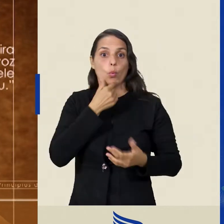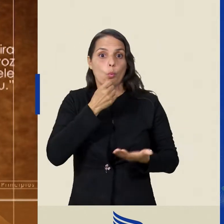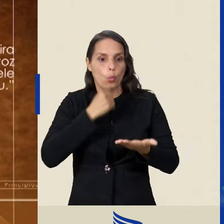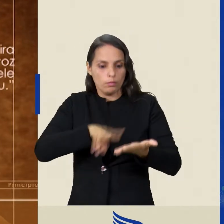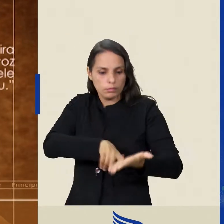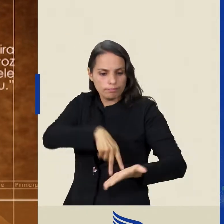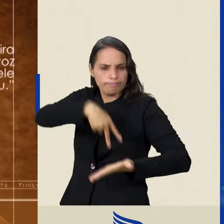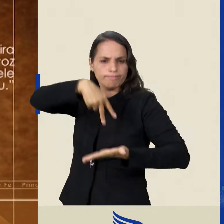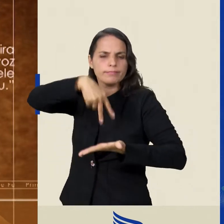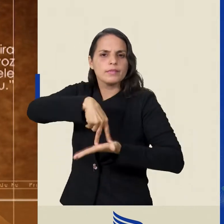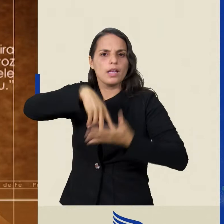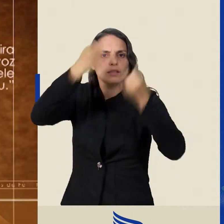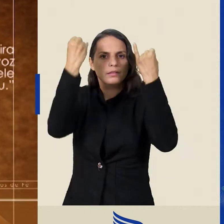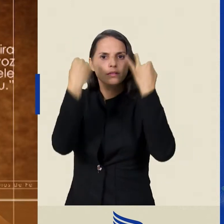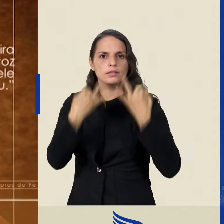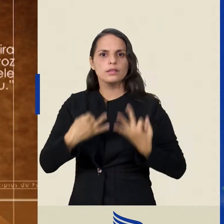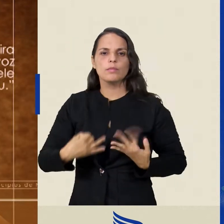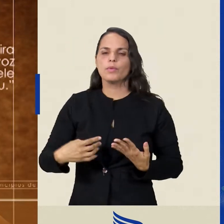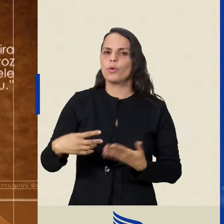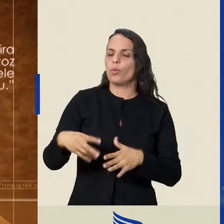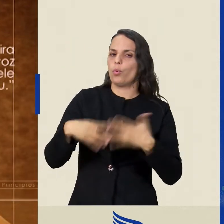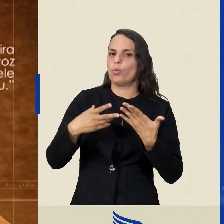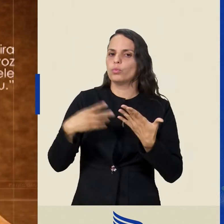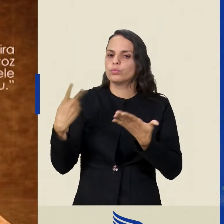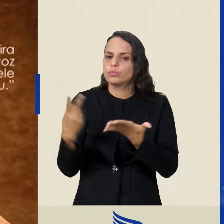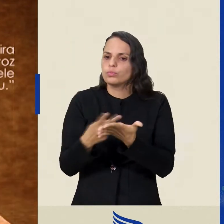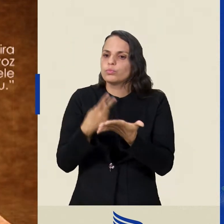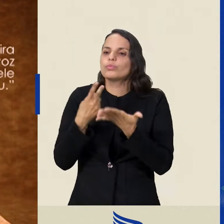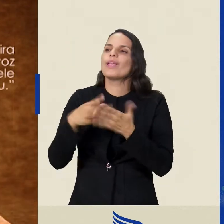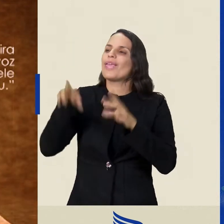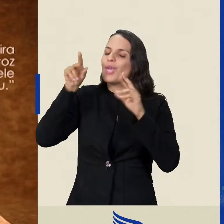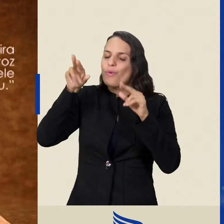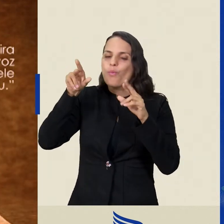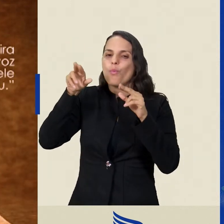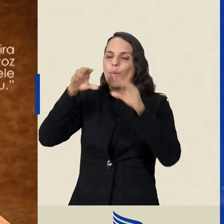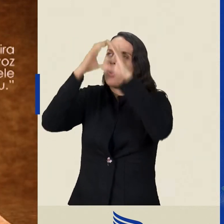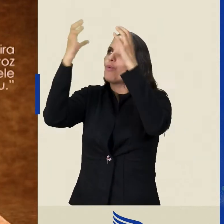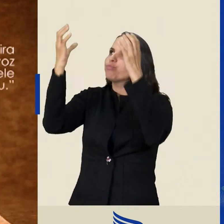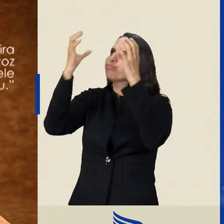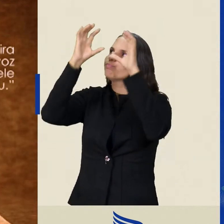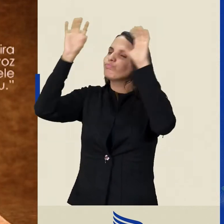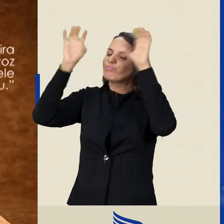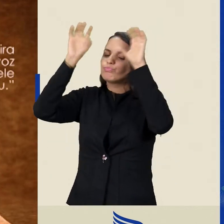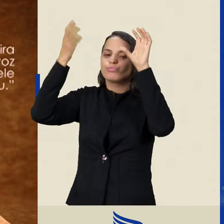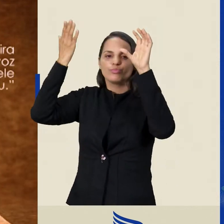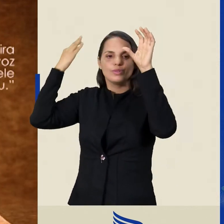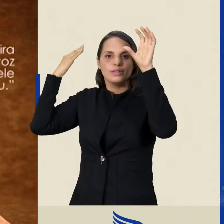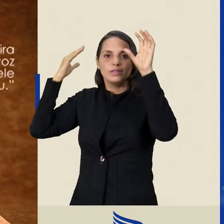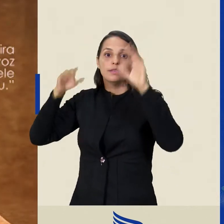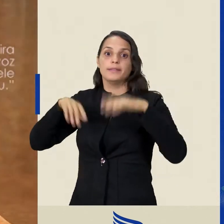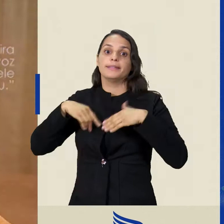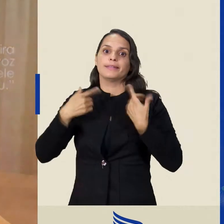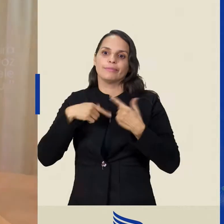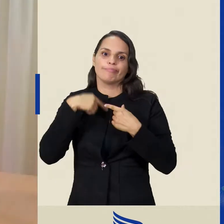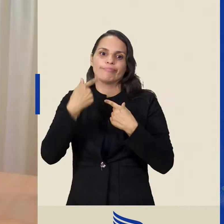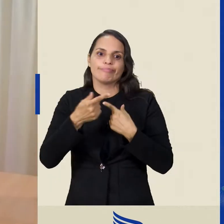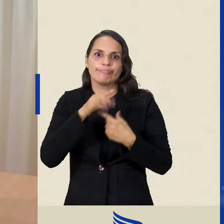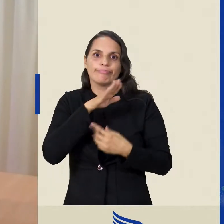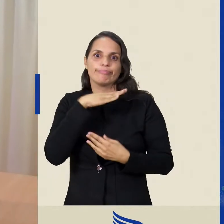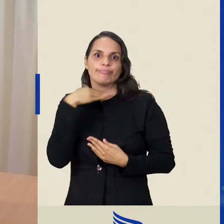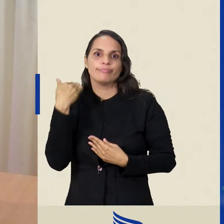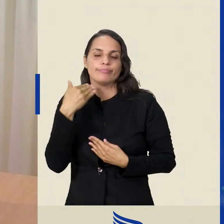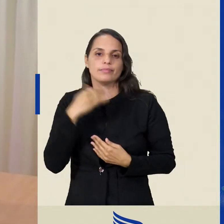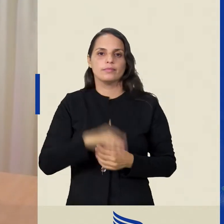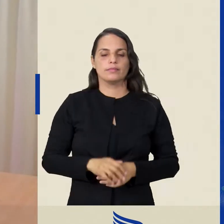explicou em voz alta que essa visão era a mesma que ele havia tido. Pouco depois morreu. A